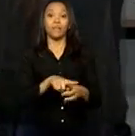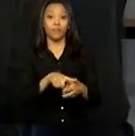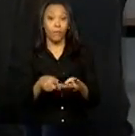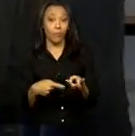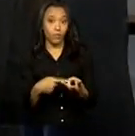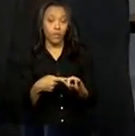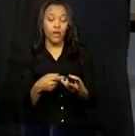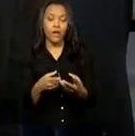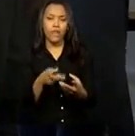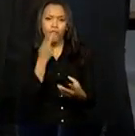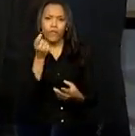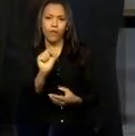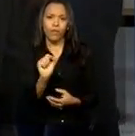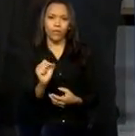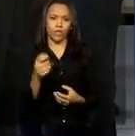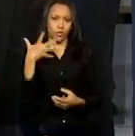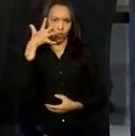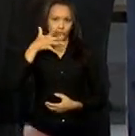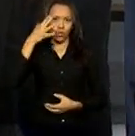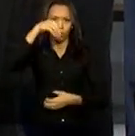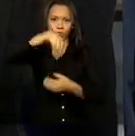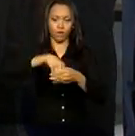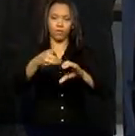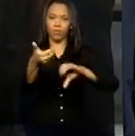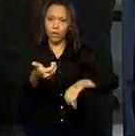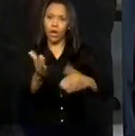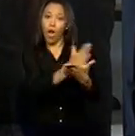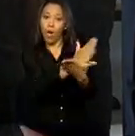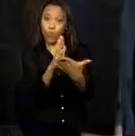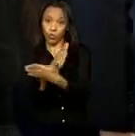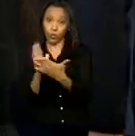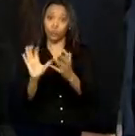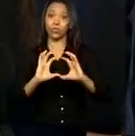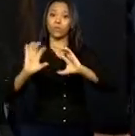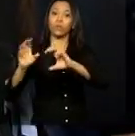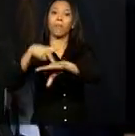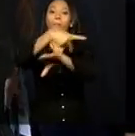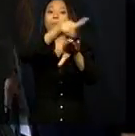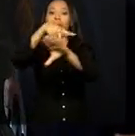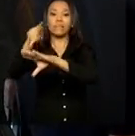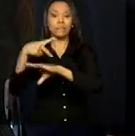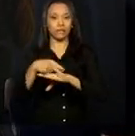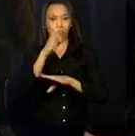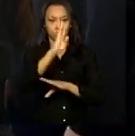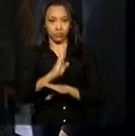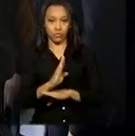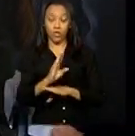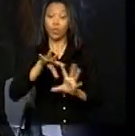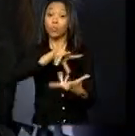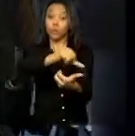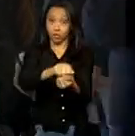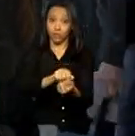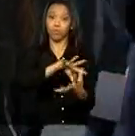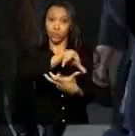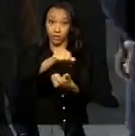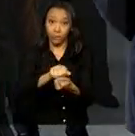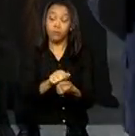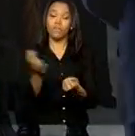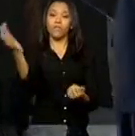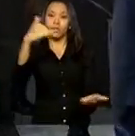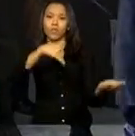seu discurso no Congresso que alguns organismos internacionais estariam desequilibrados atualmente do, sim, ponto de vista